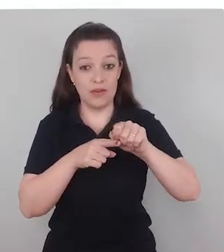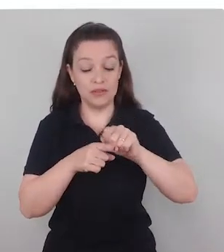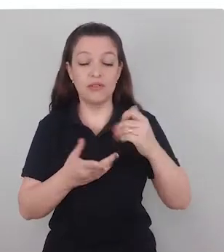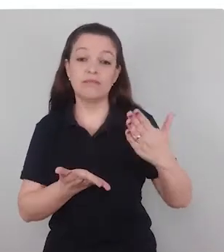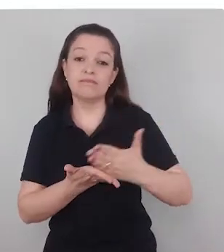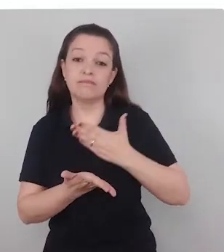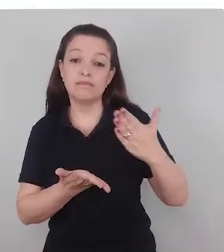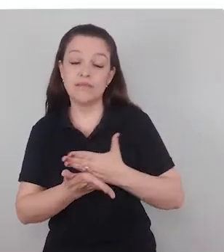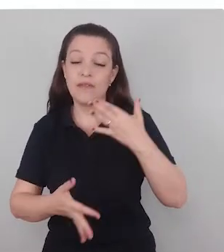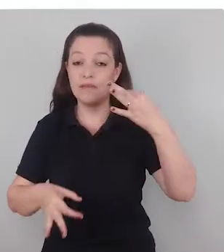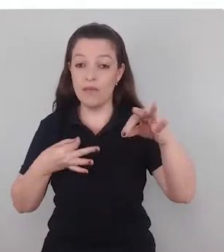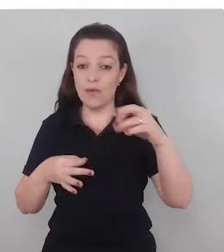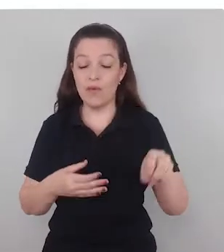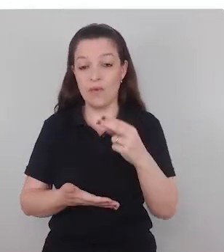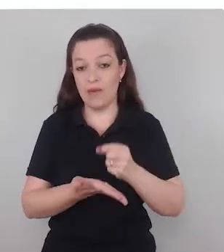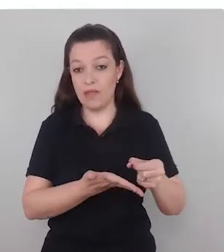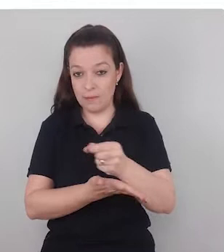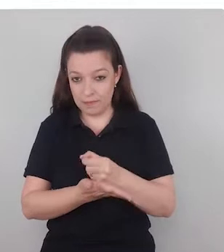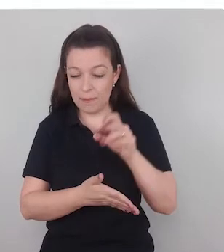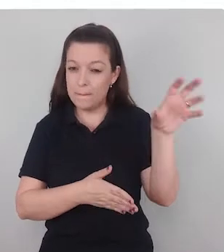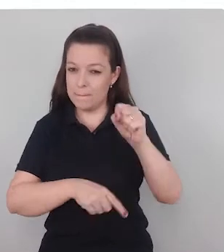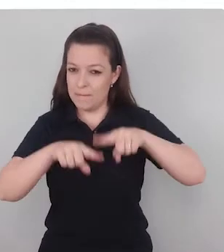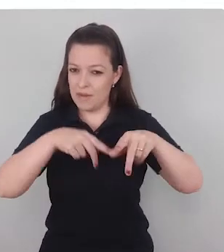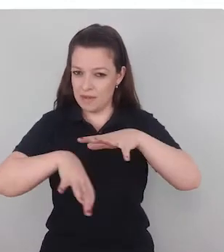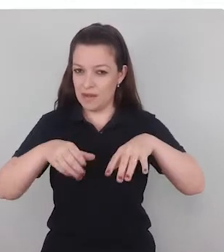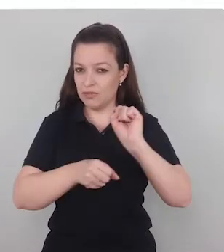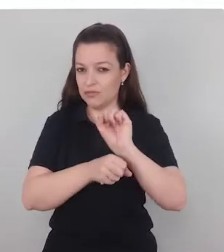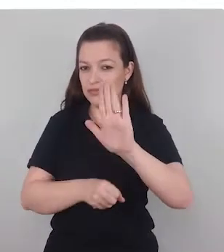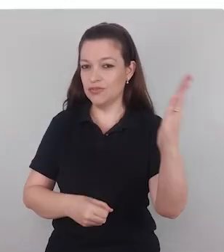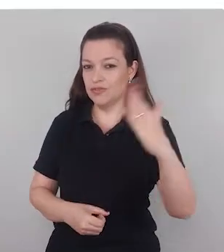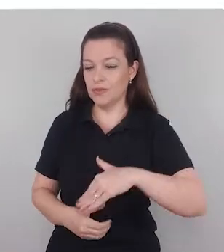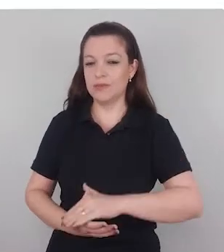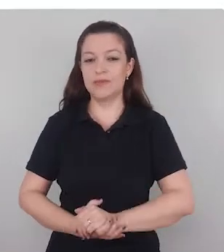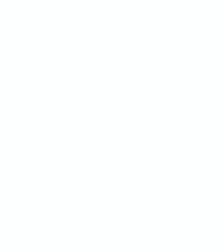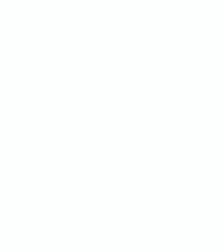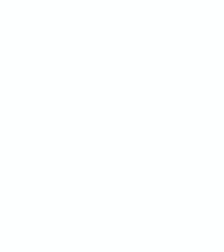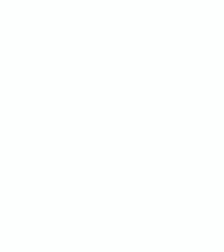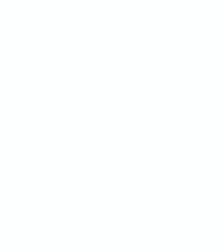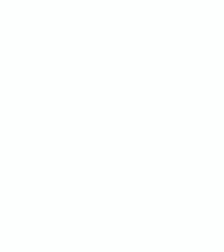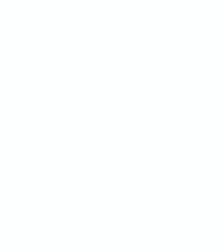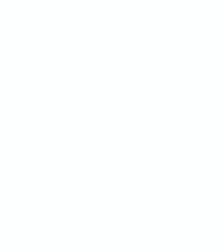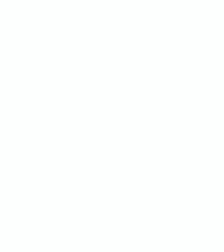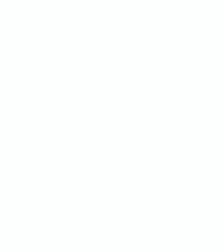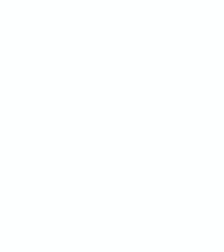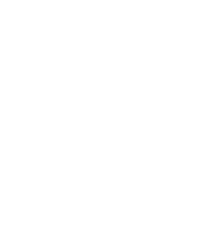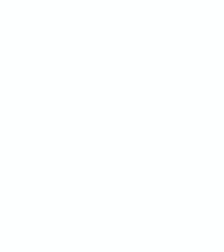folha sulfite para o registro e tampinhas de garrafa. Separem aí que a gente já volta.